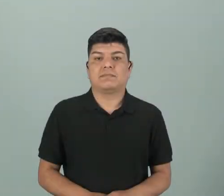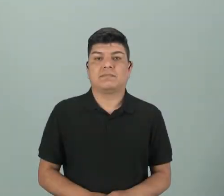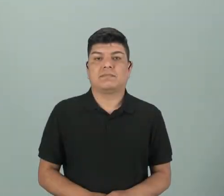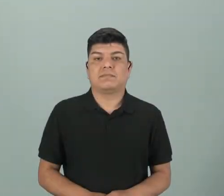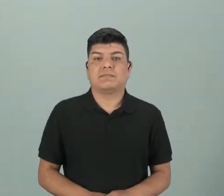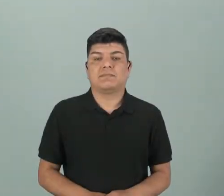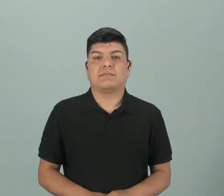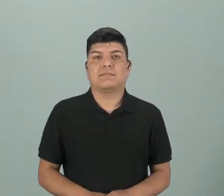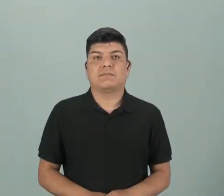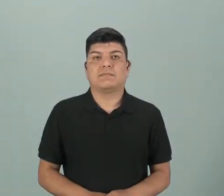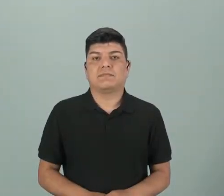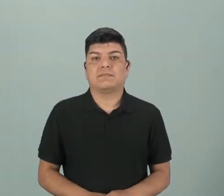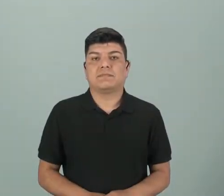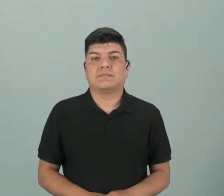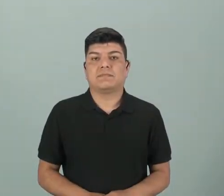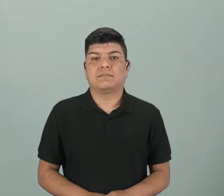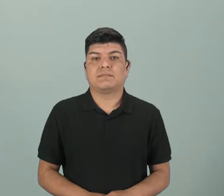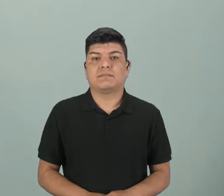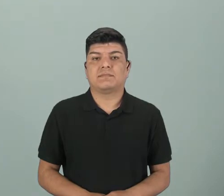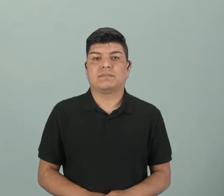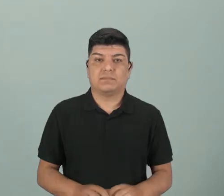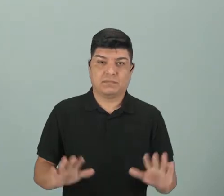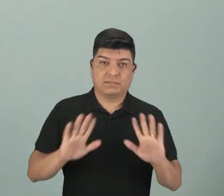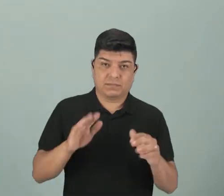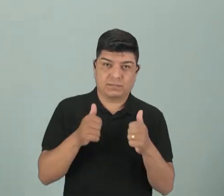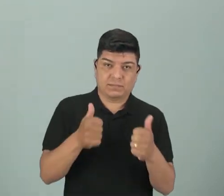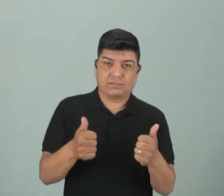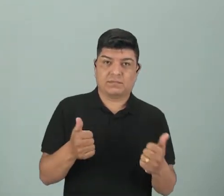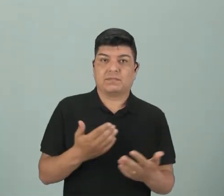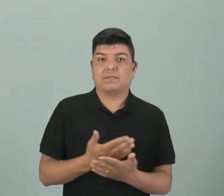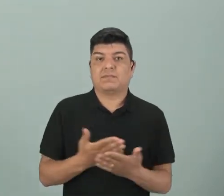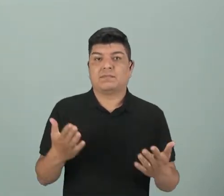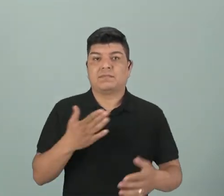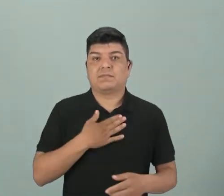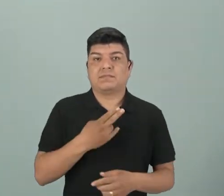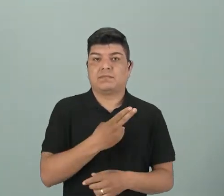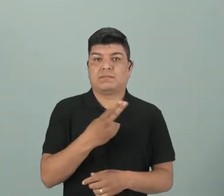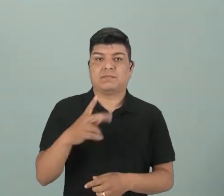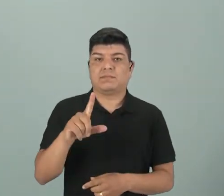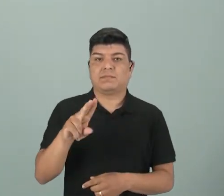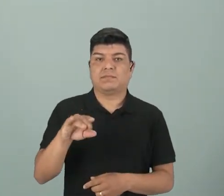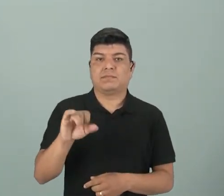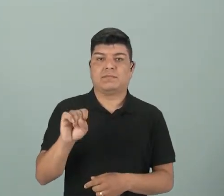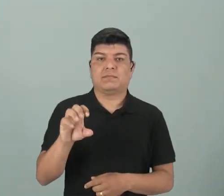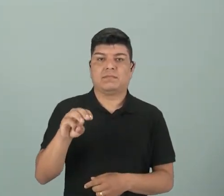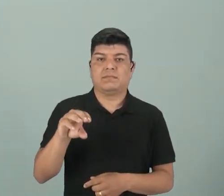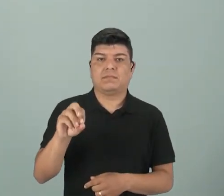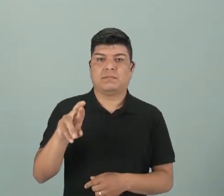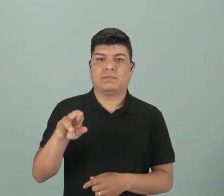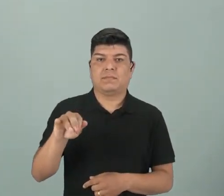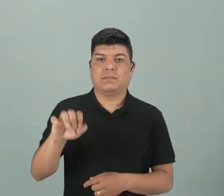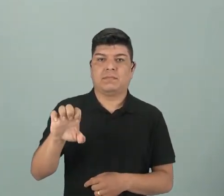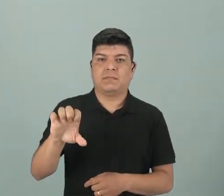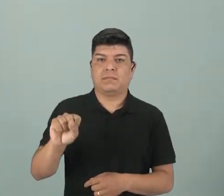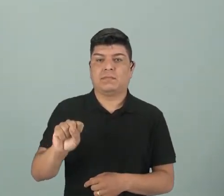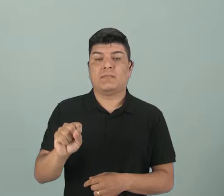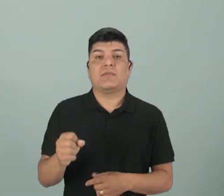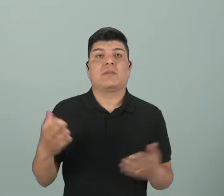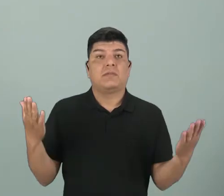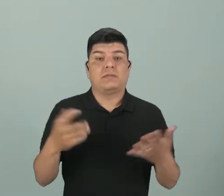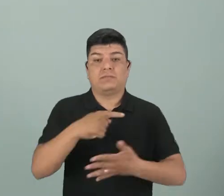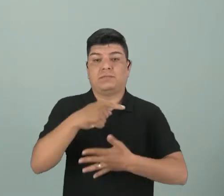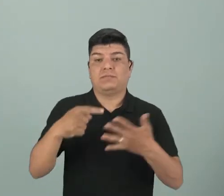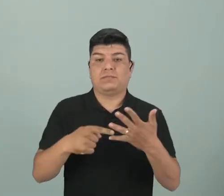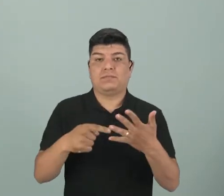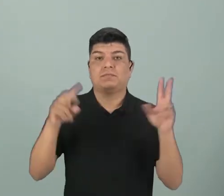Olá, gente, tudo bem com vocês? Eu sou o professor Luiz Marais. Hoje nós vamos estudar os elementos do teatro: texto, iluminação,